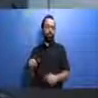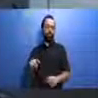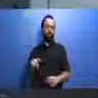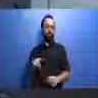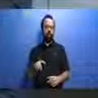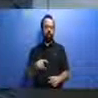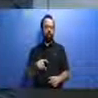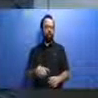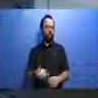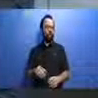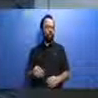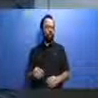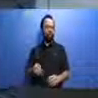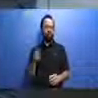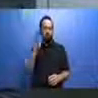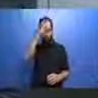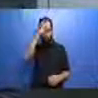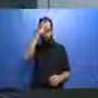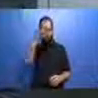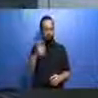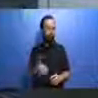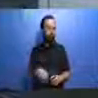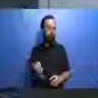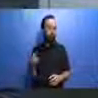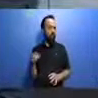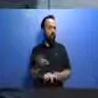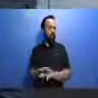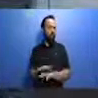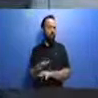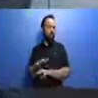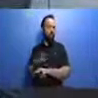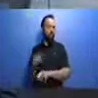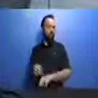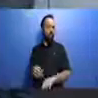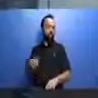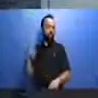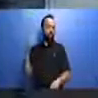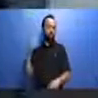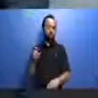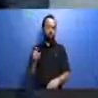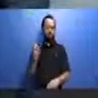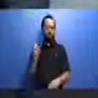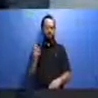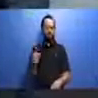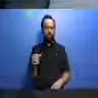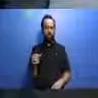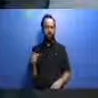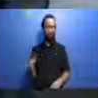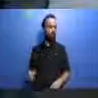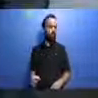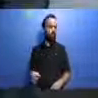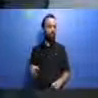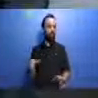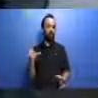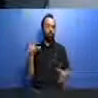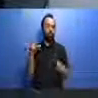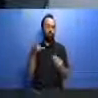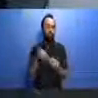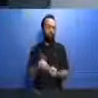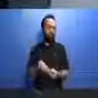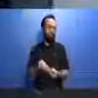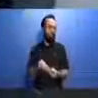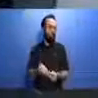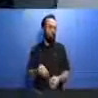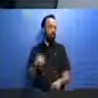anelídeos, os artrópodes, equinodermas e cordados. Bom, vamos iniciar fazendo um resumo dos